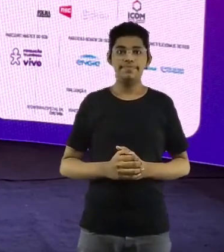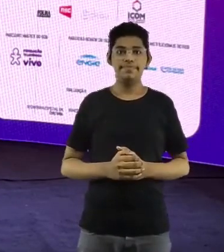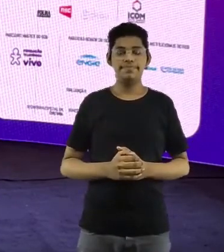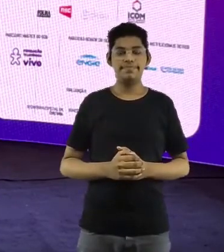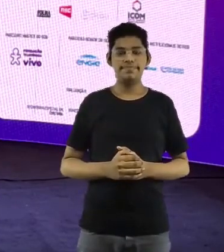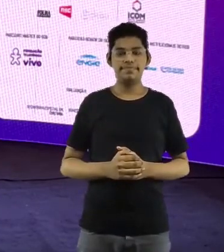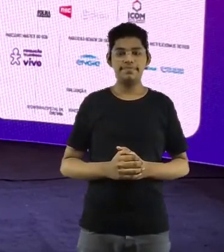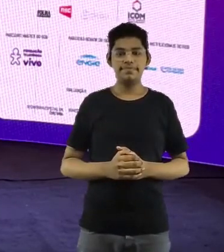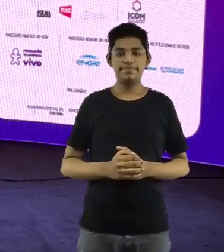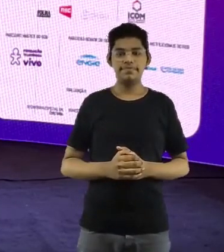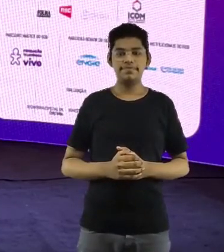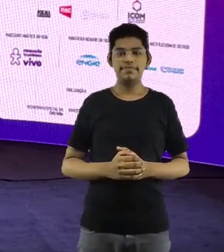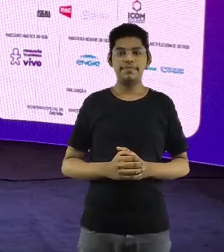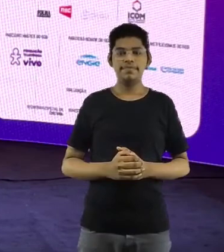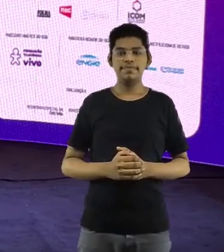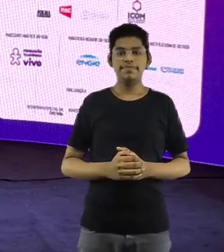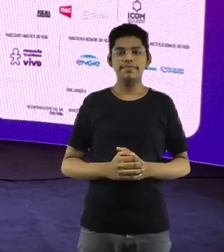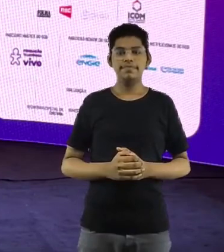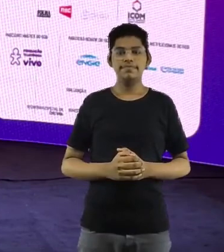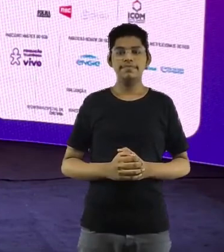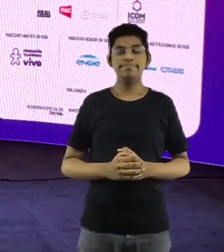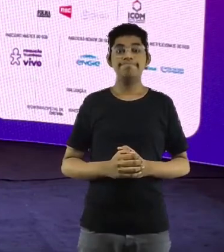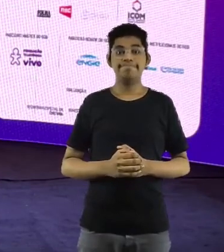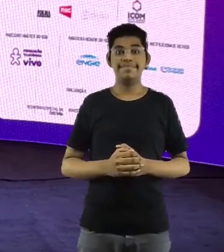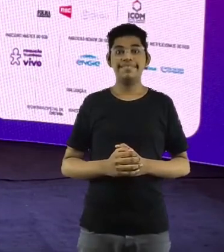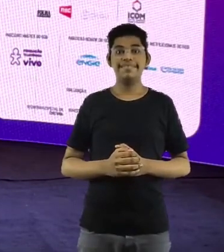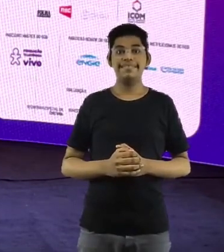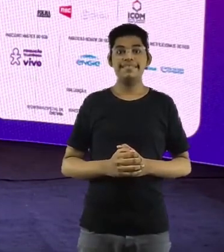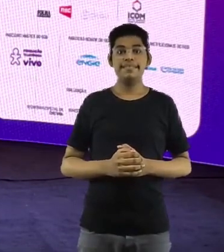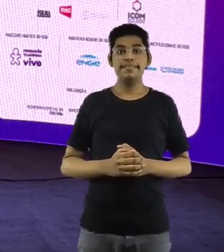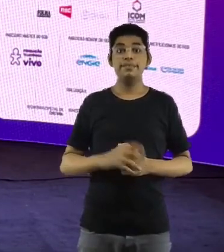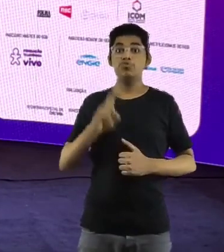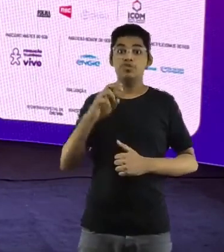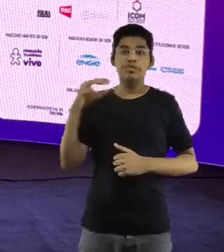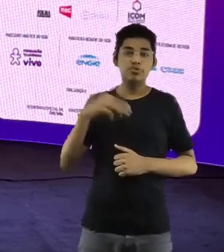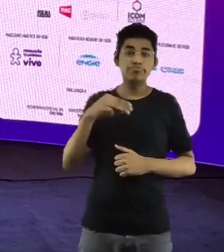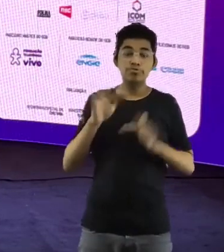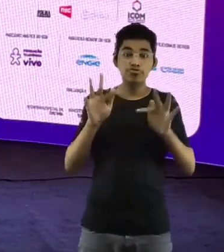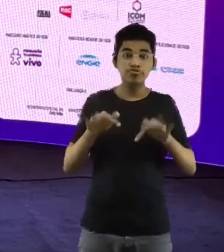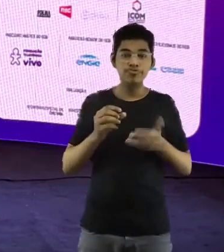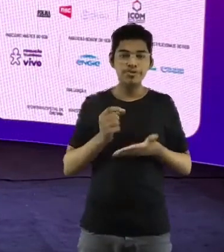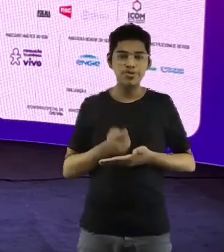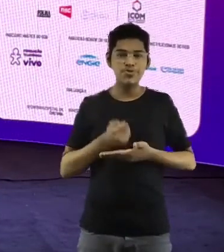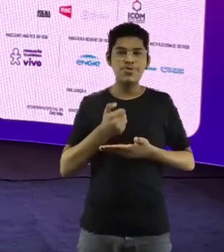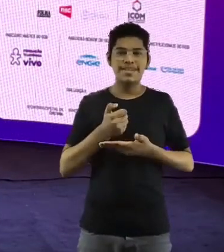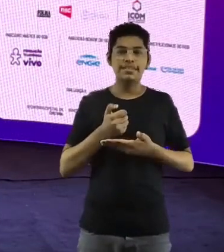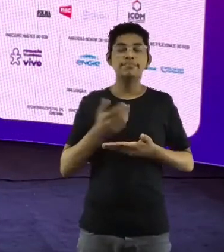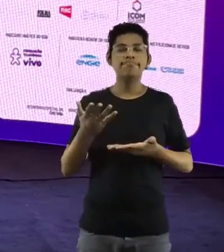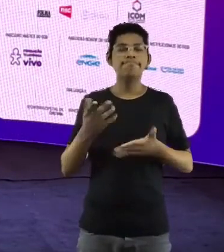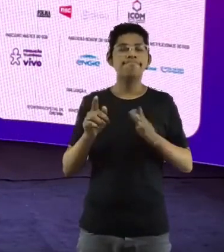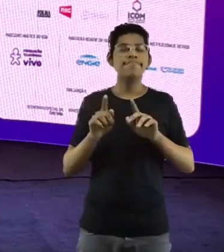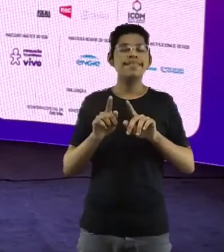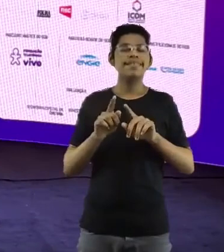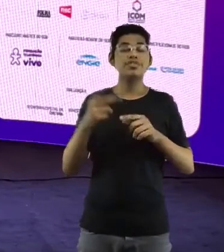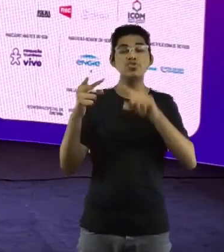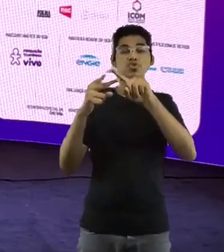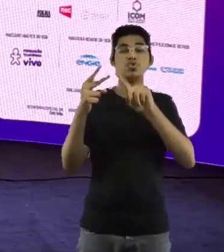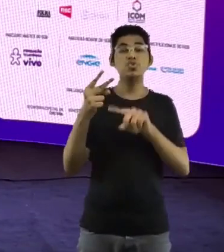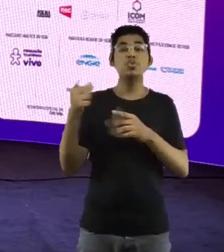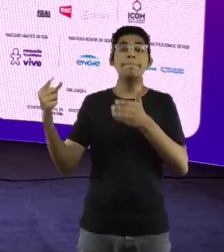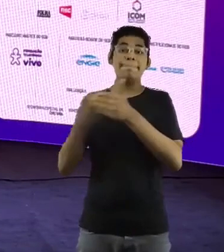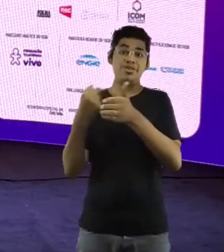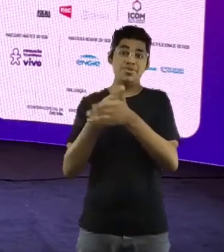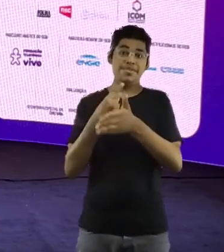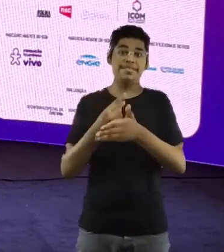gente está chegando nos nossos últimos 5 minutos, mas eu tenho duas últimas perguntas. A primeira é da